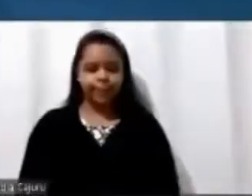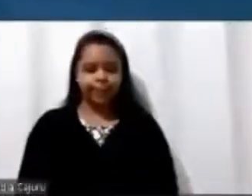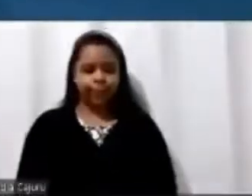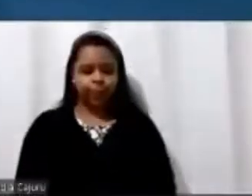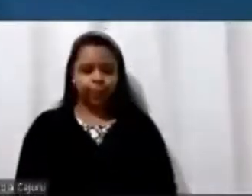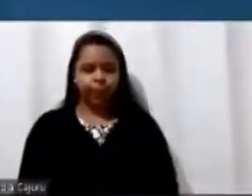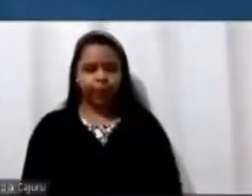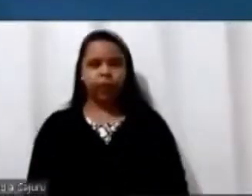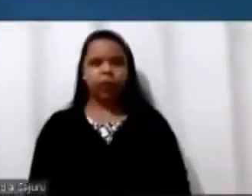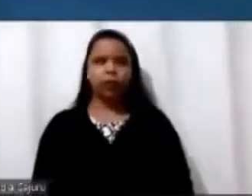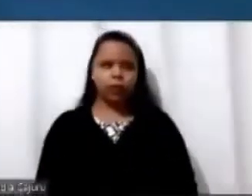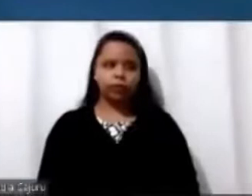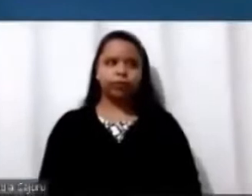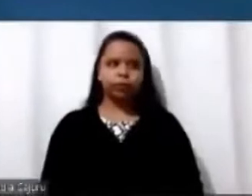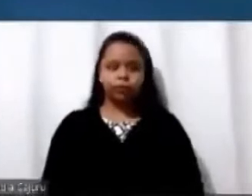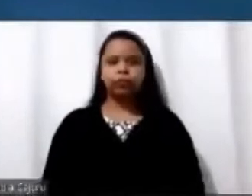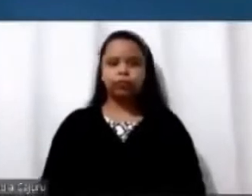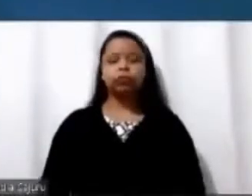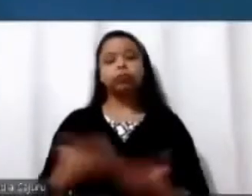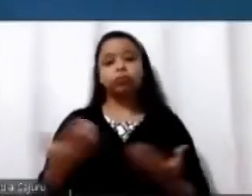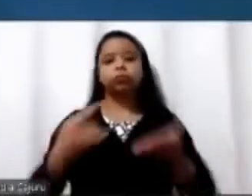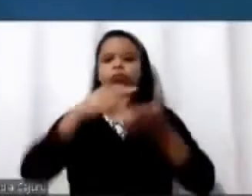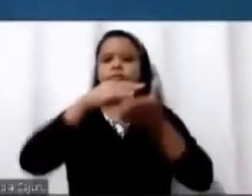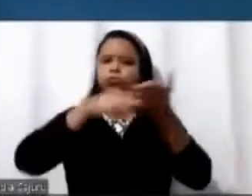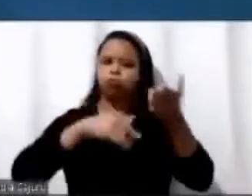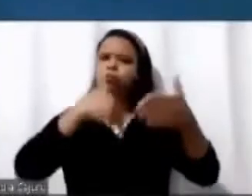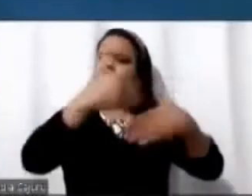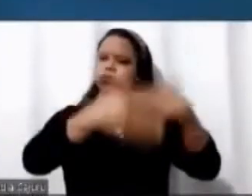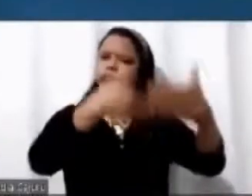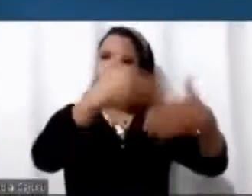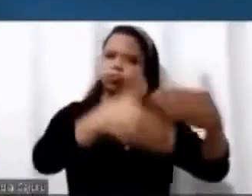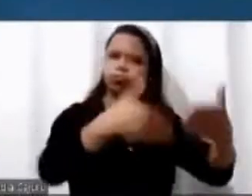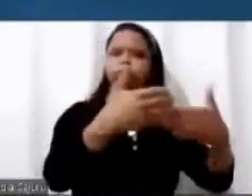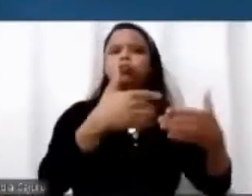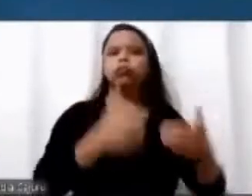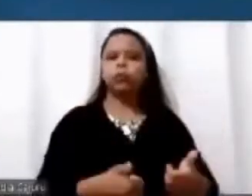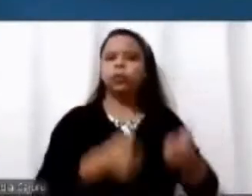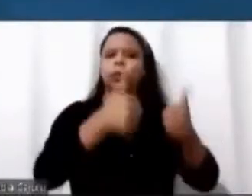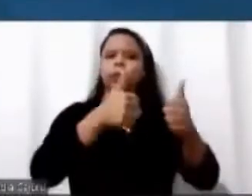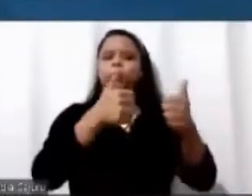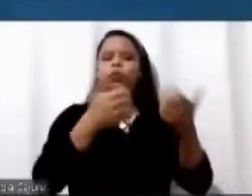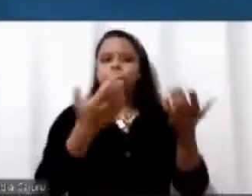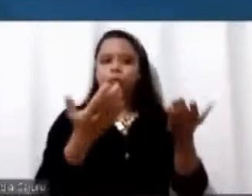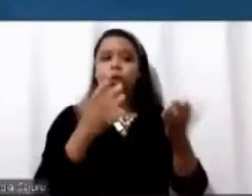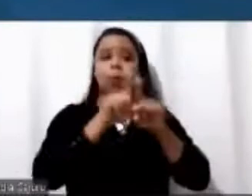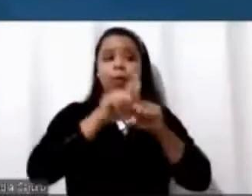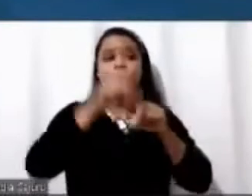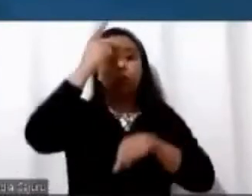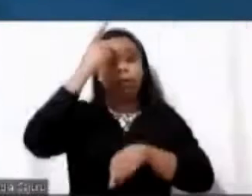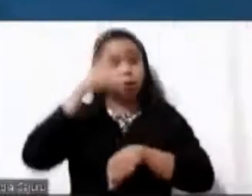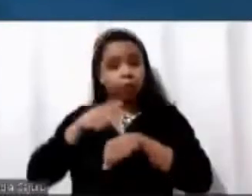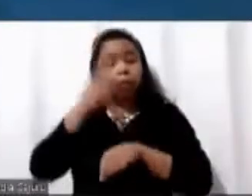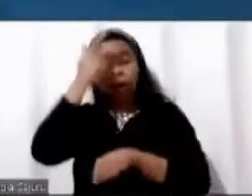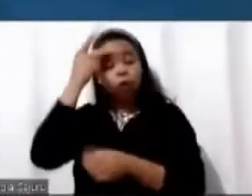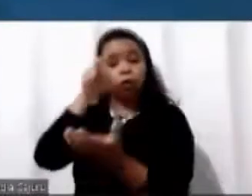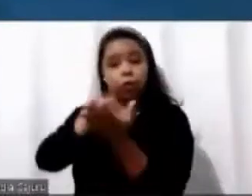obrigatoriedade dos termos de consentimento livre e esclarecido, em respeito à autonomia do